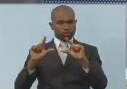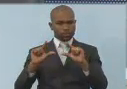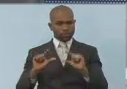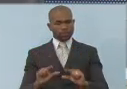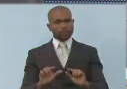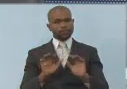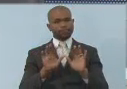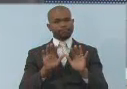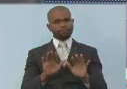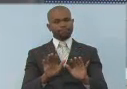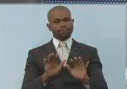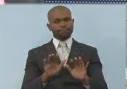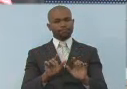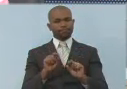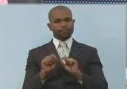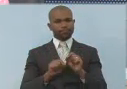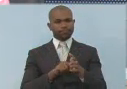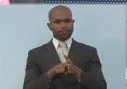tenhamos